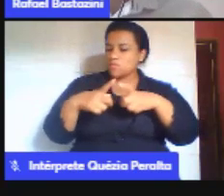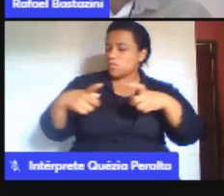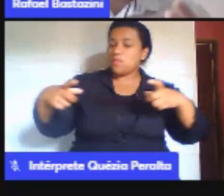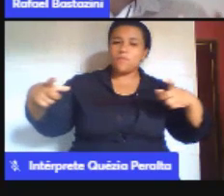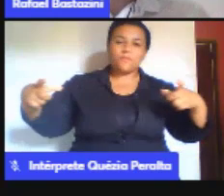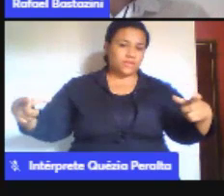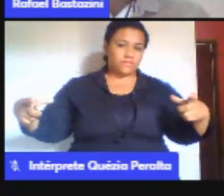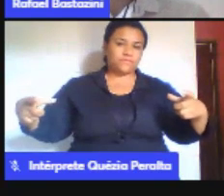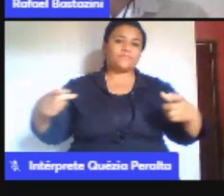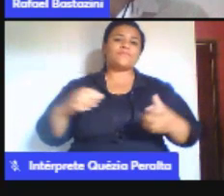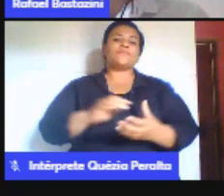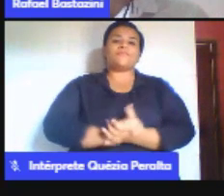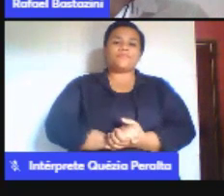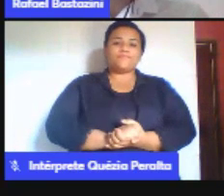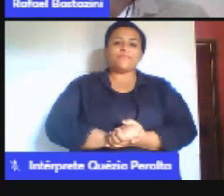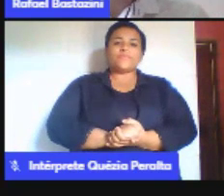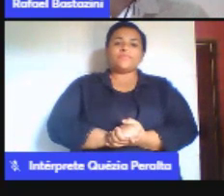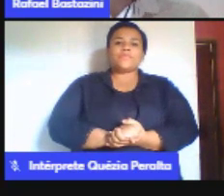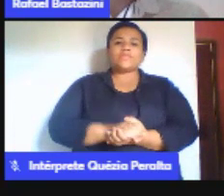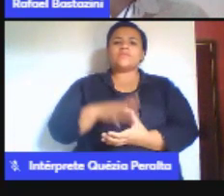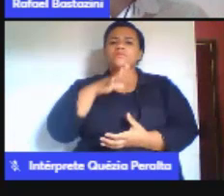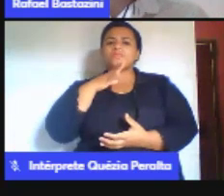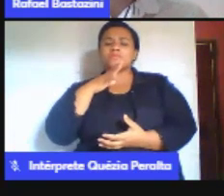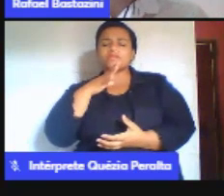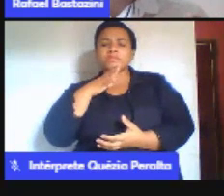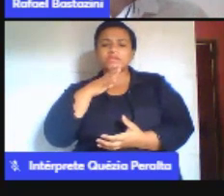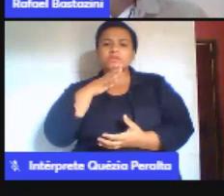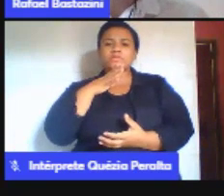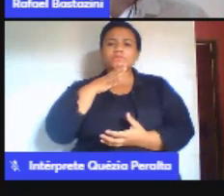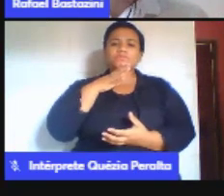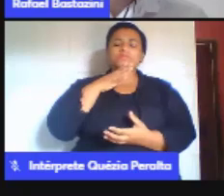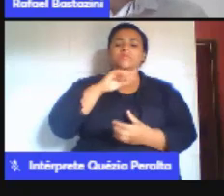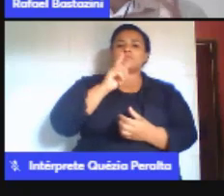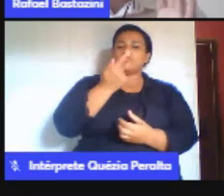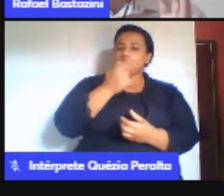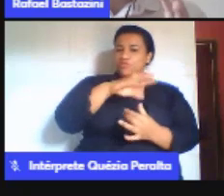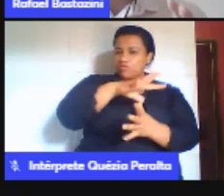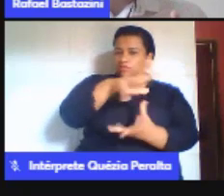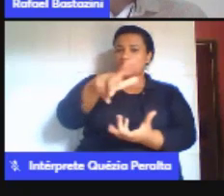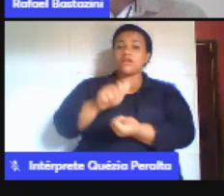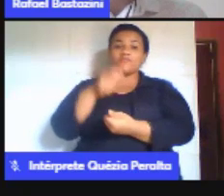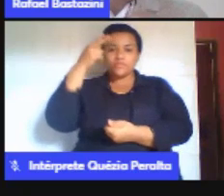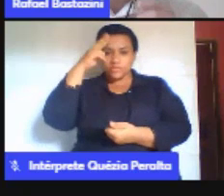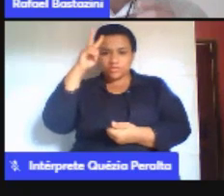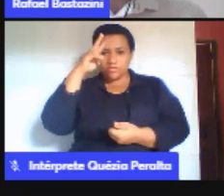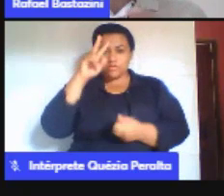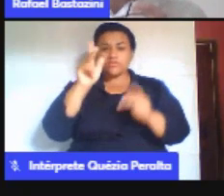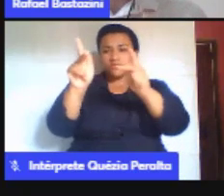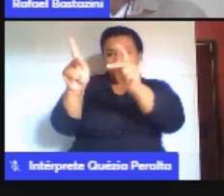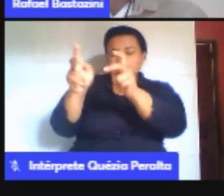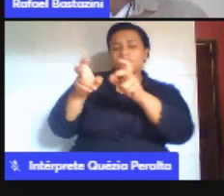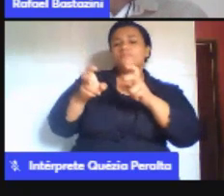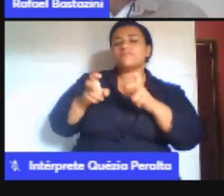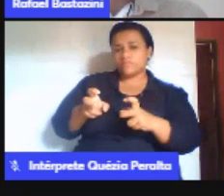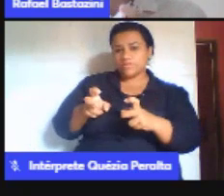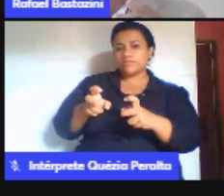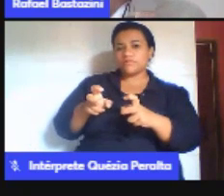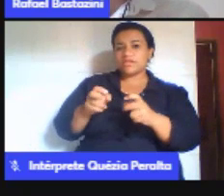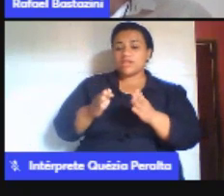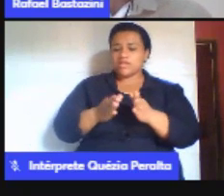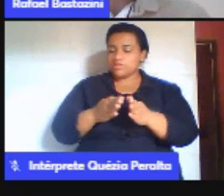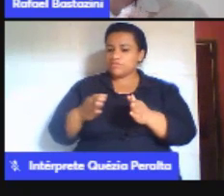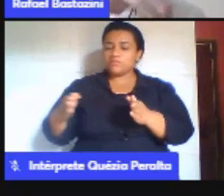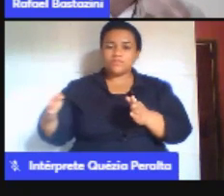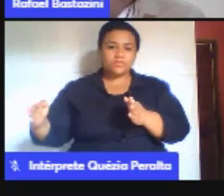vocês retomarem os conhecimentos geográficos, históricos de vocês vão perceber que esse período ele é